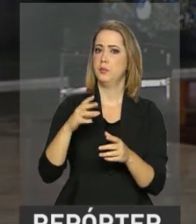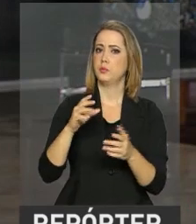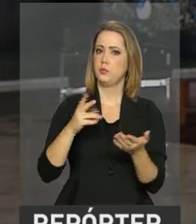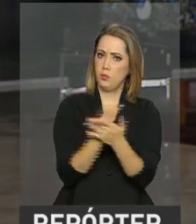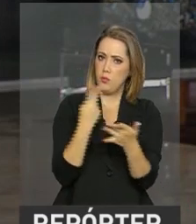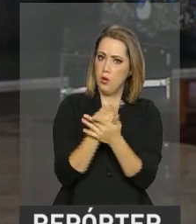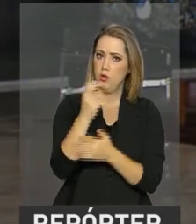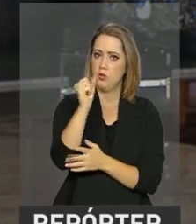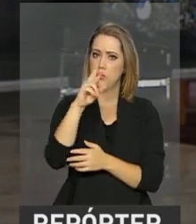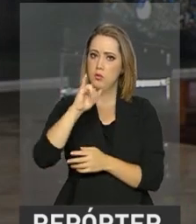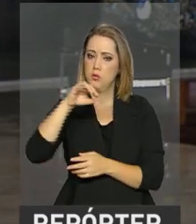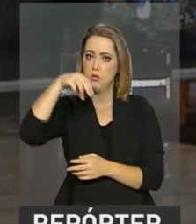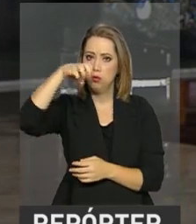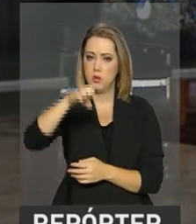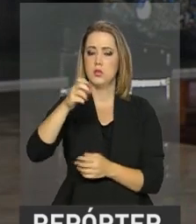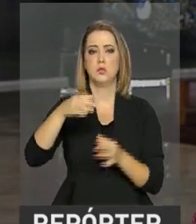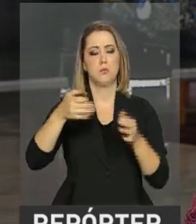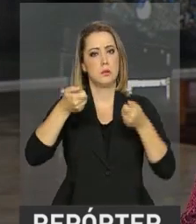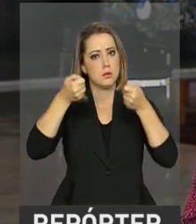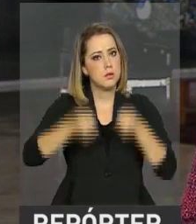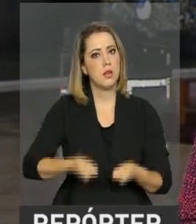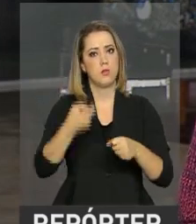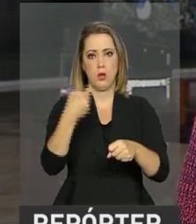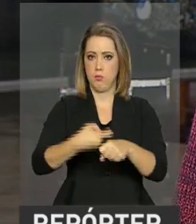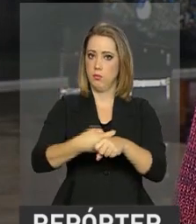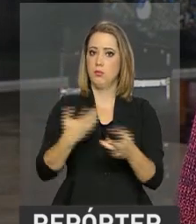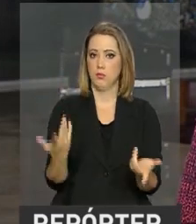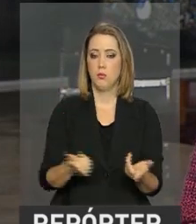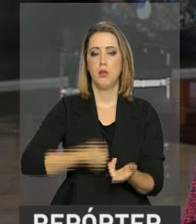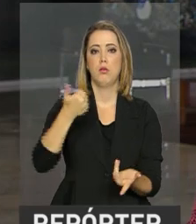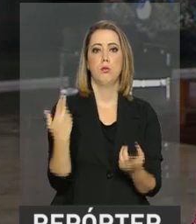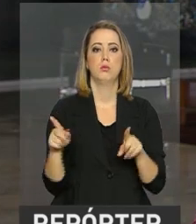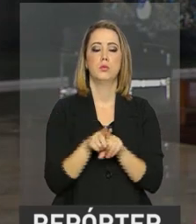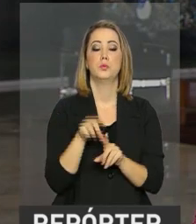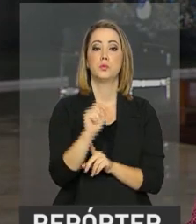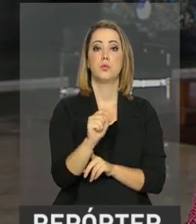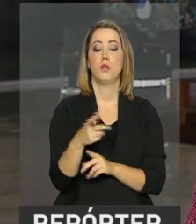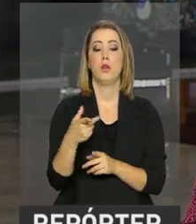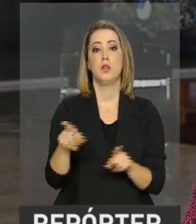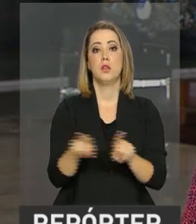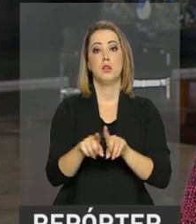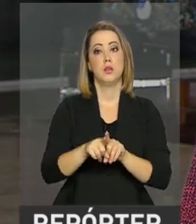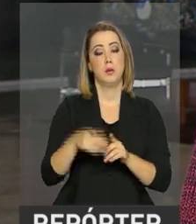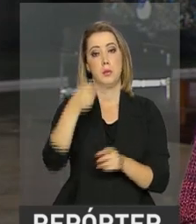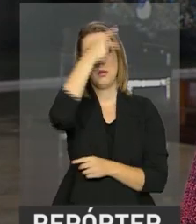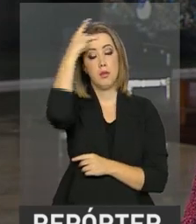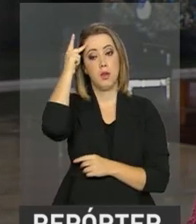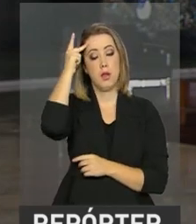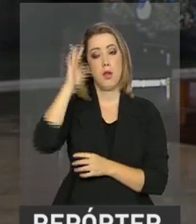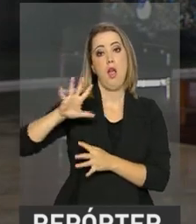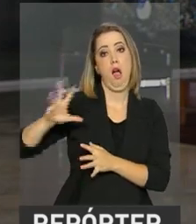mais dura bom além do induto de Natal o ministro da Justiça autorizou a doação de armas apreendidas